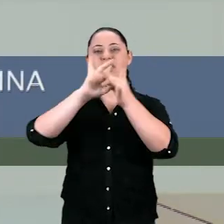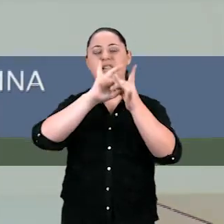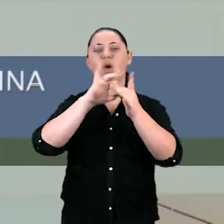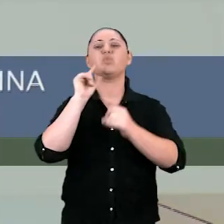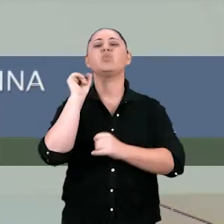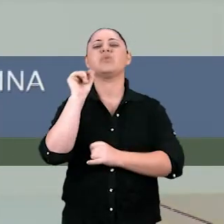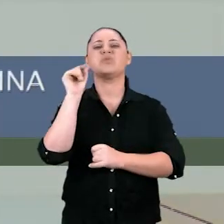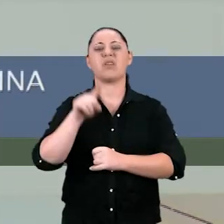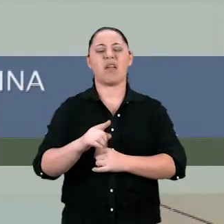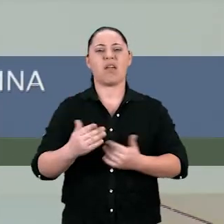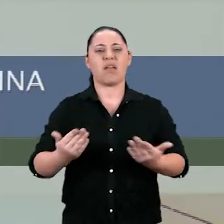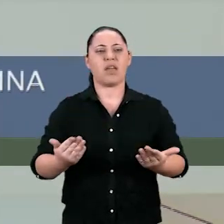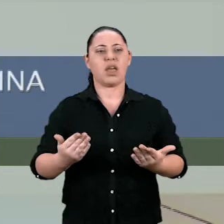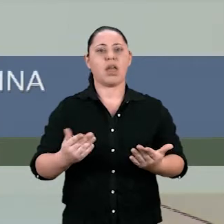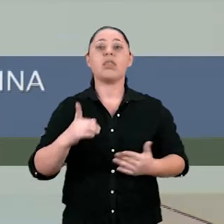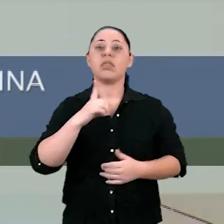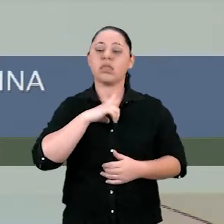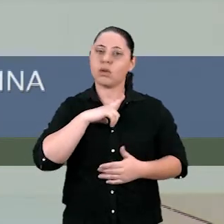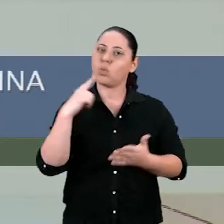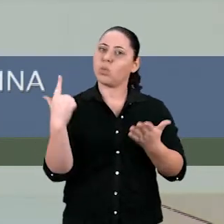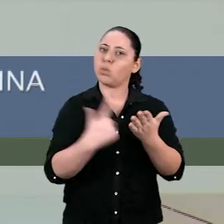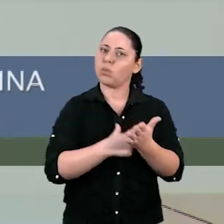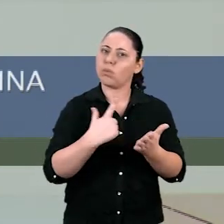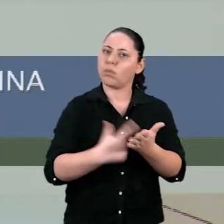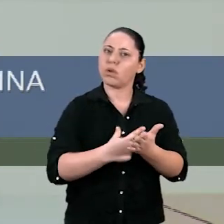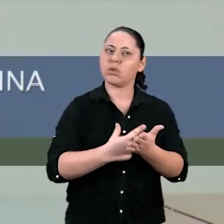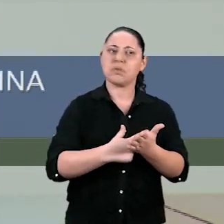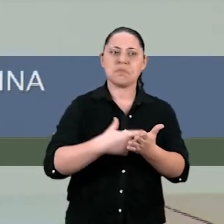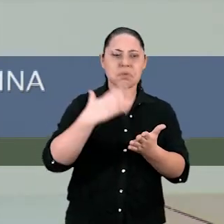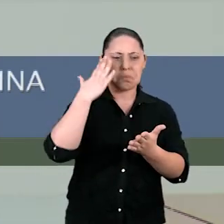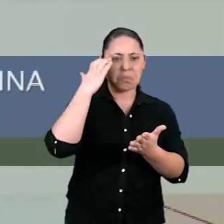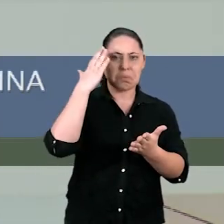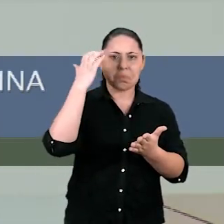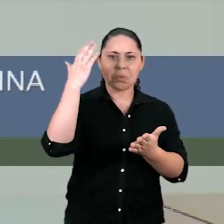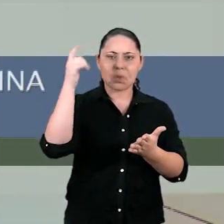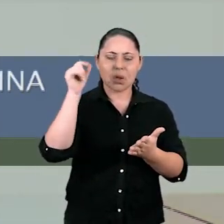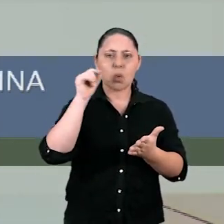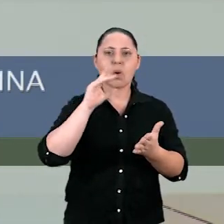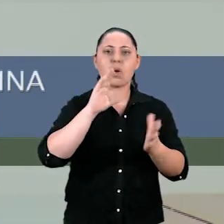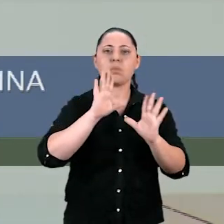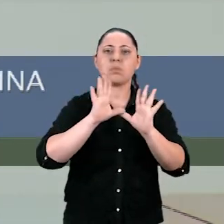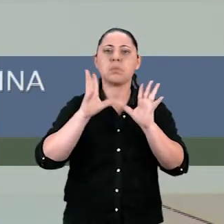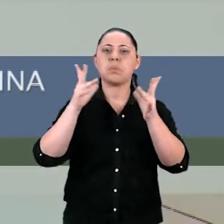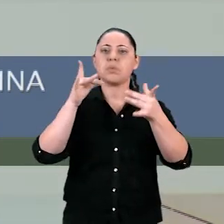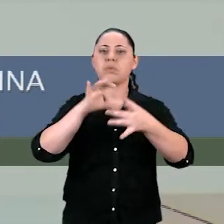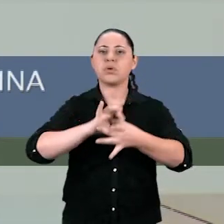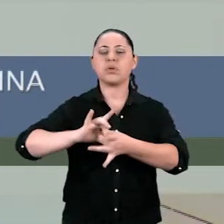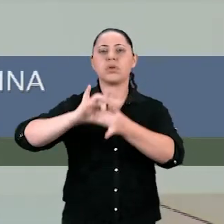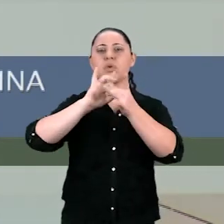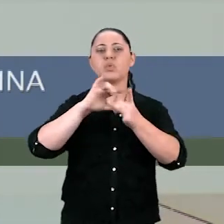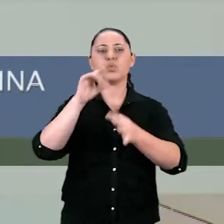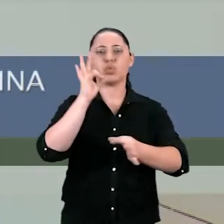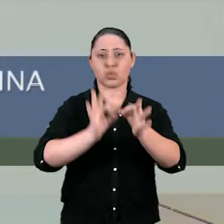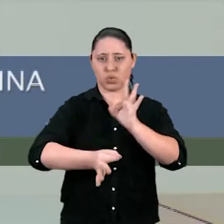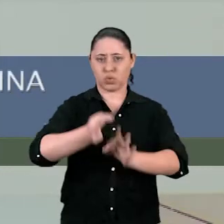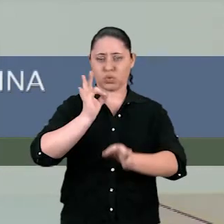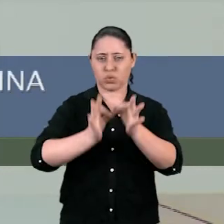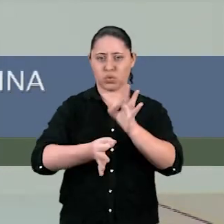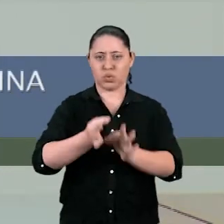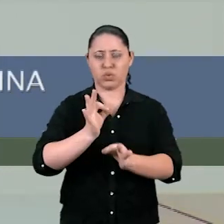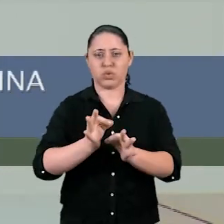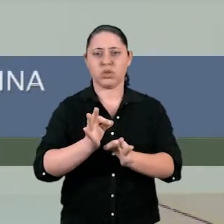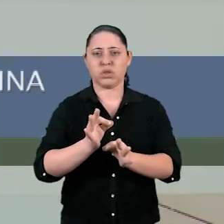há um excelente livro que foi lançado recentemente sobre o princípio constitucional da fraternidade, né, de um grande